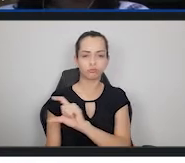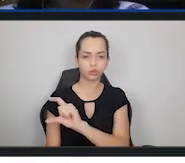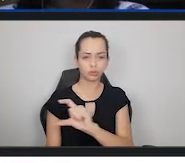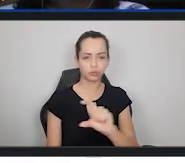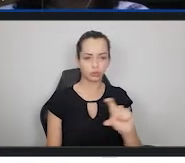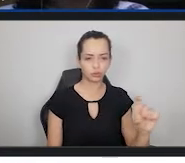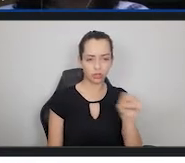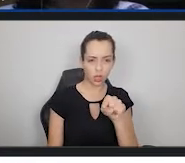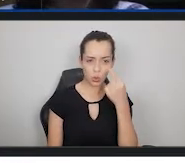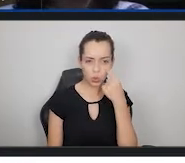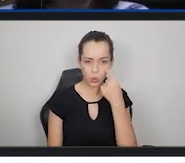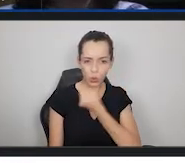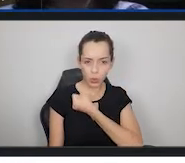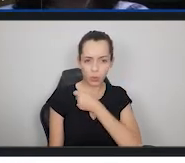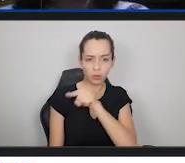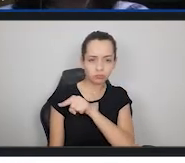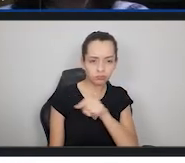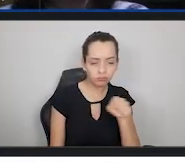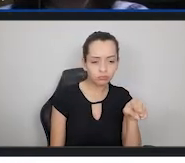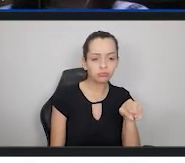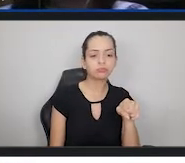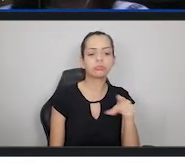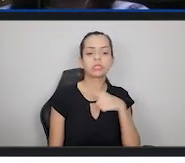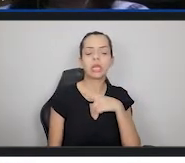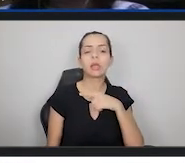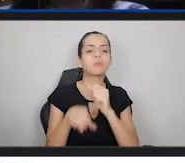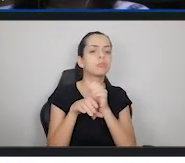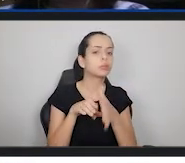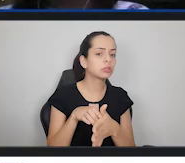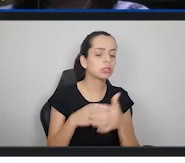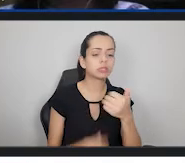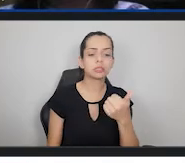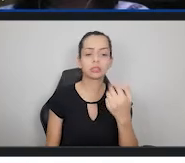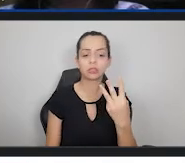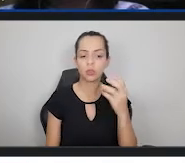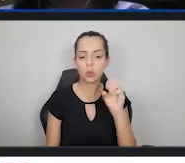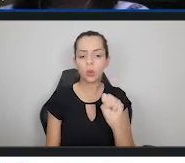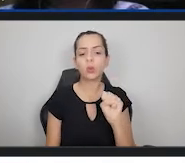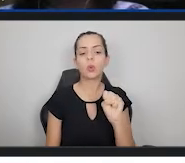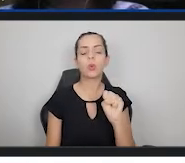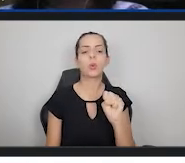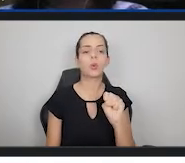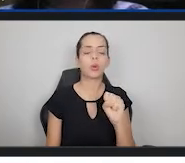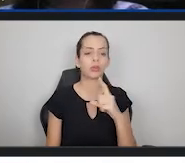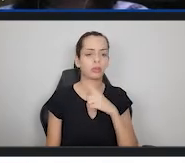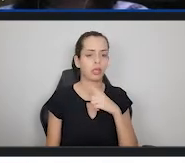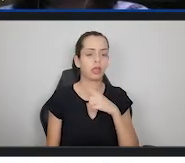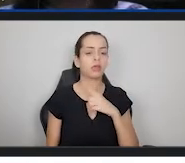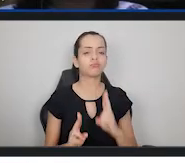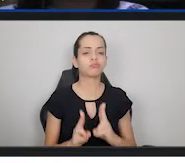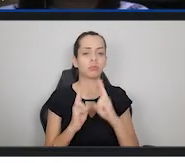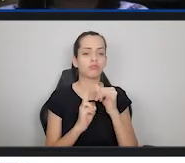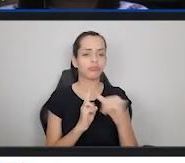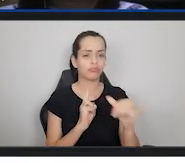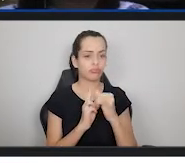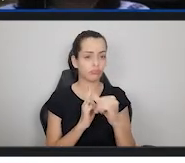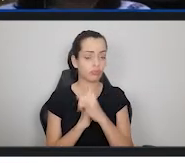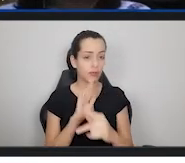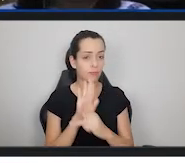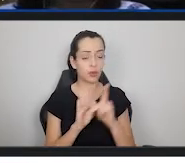345, 230, esse 161 aqui a gente tem lá em Governador Valadares, aqui em Montes Claros 138,